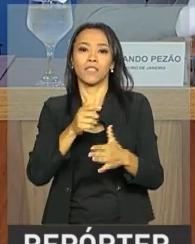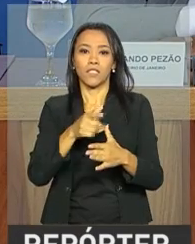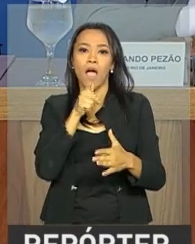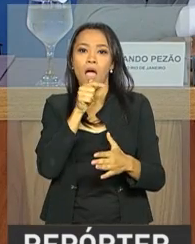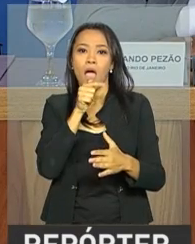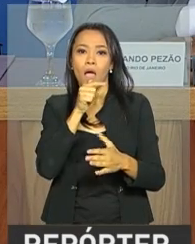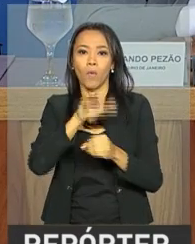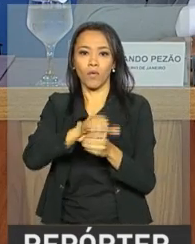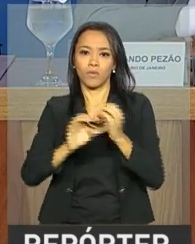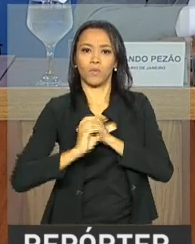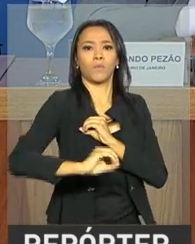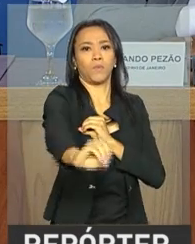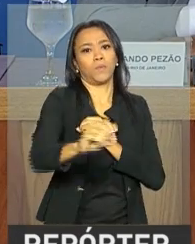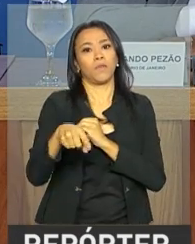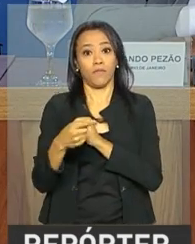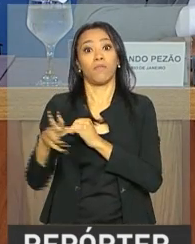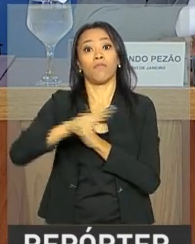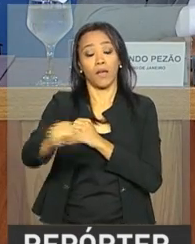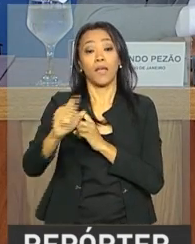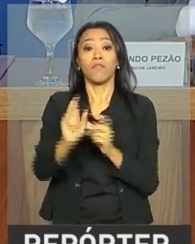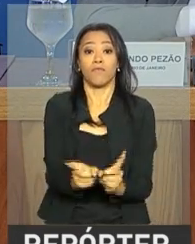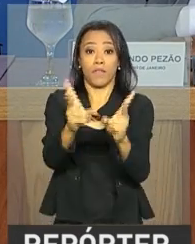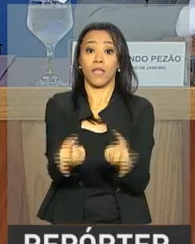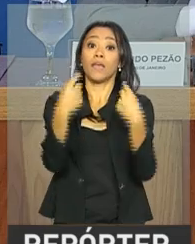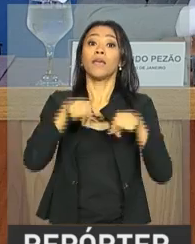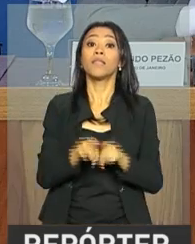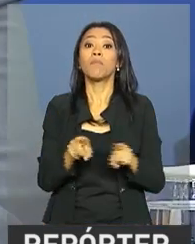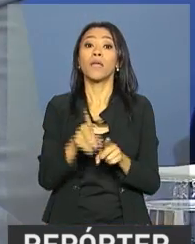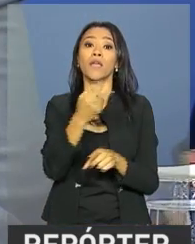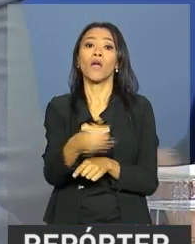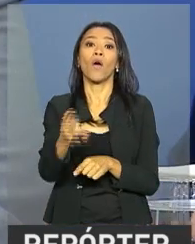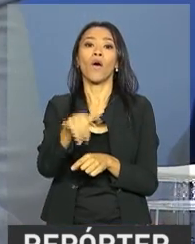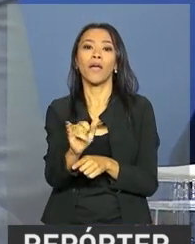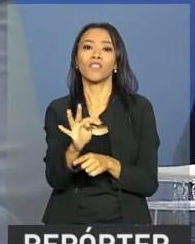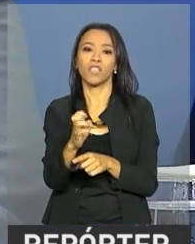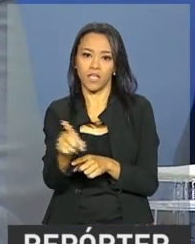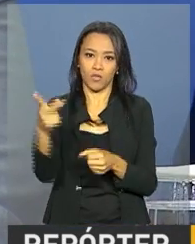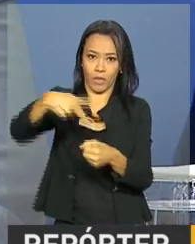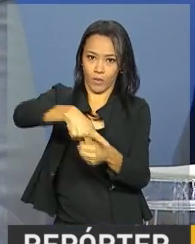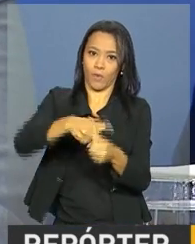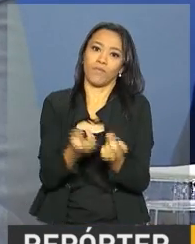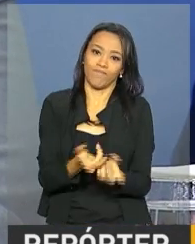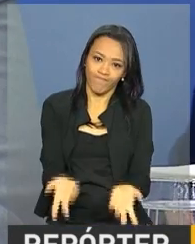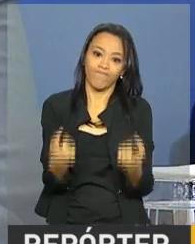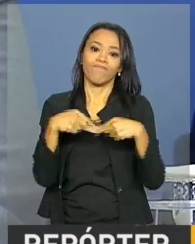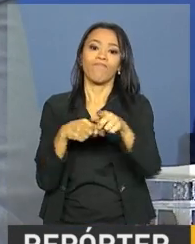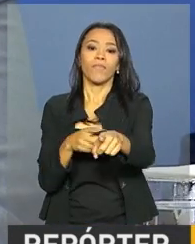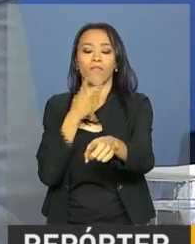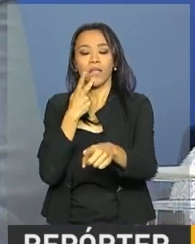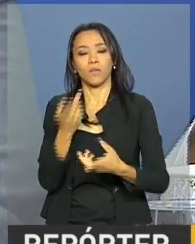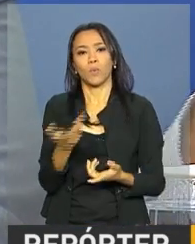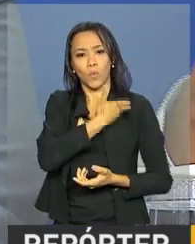a Sedai e a antecipação de recursos obtidos com os ro do petróleo não há aporte de recursos da União a